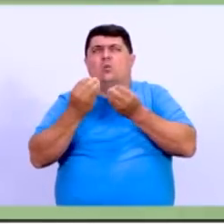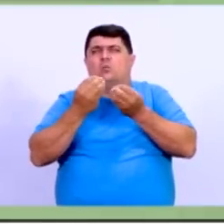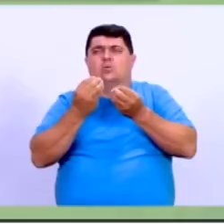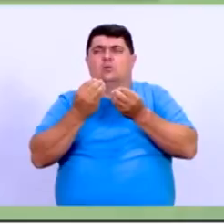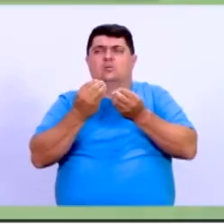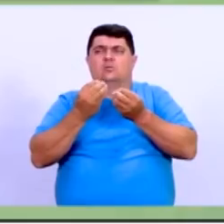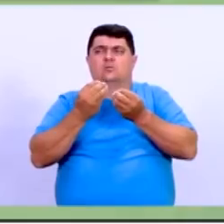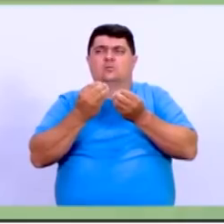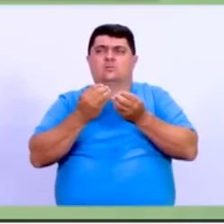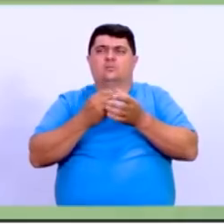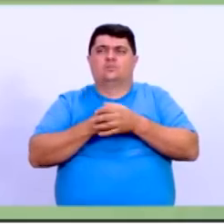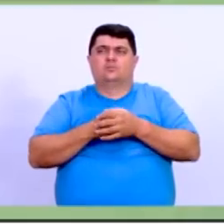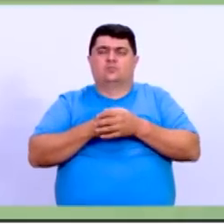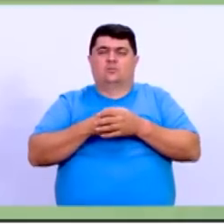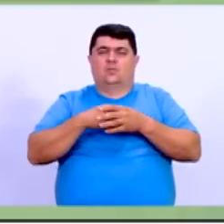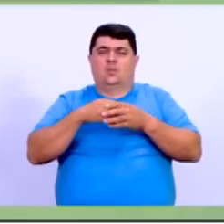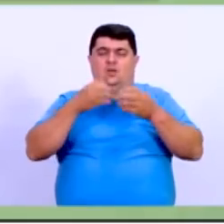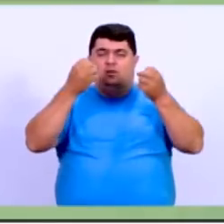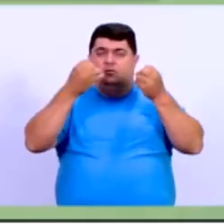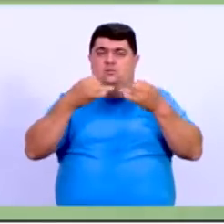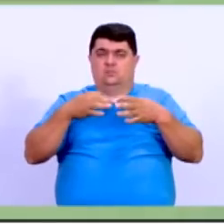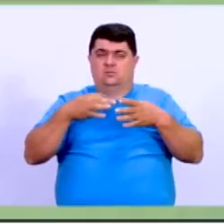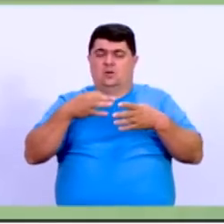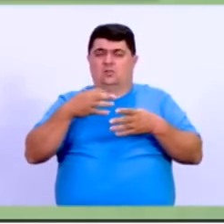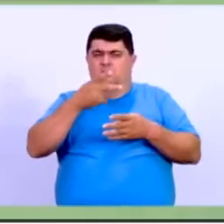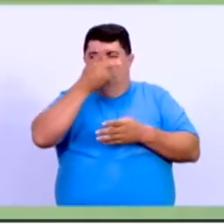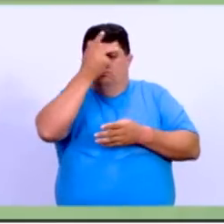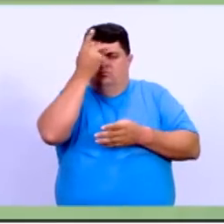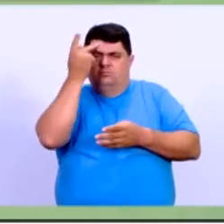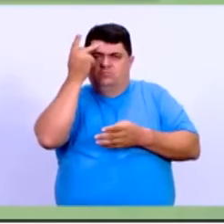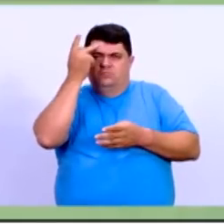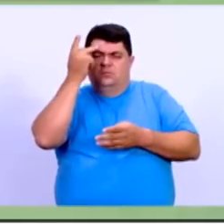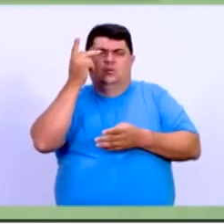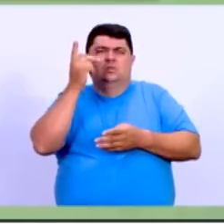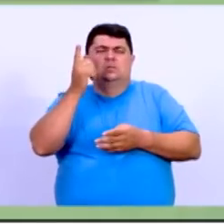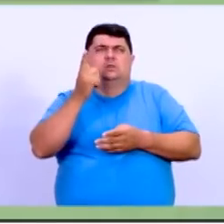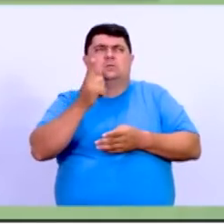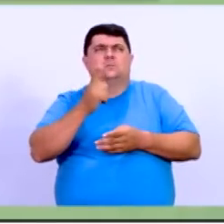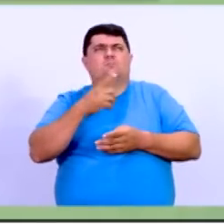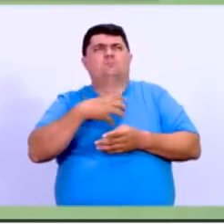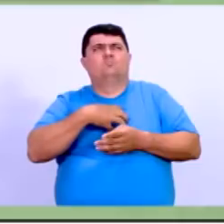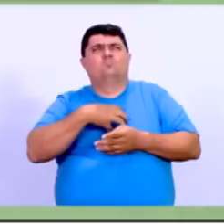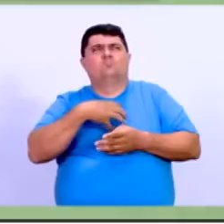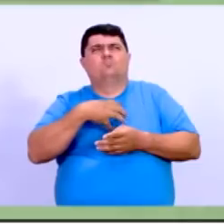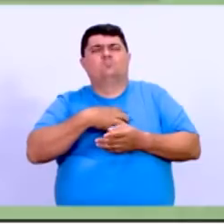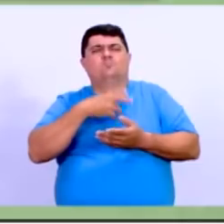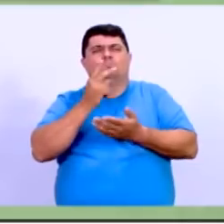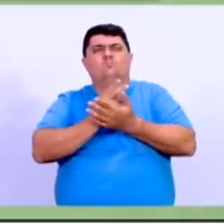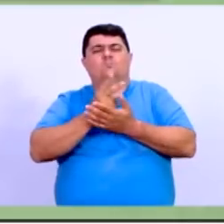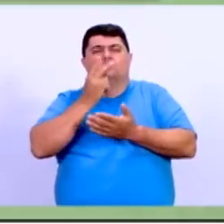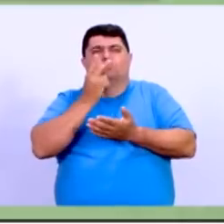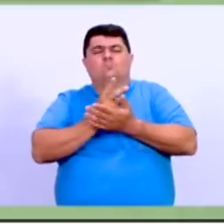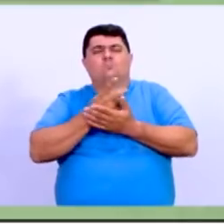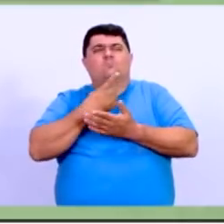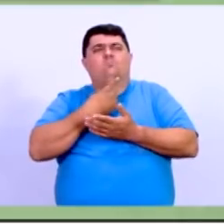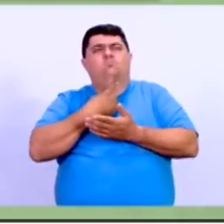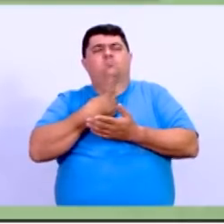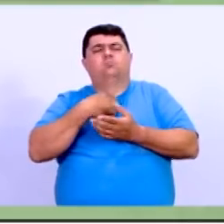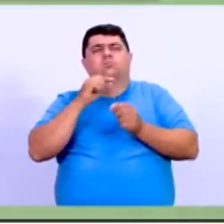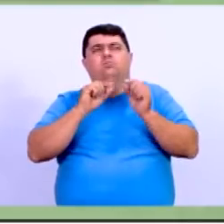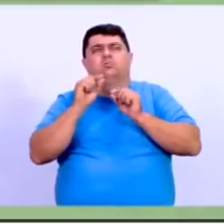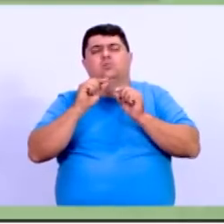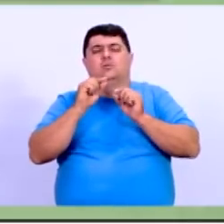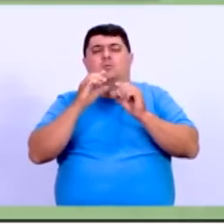Esse parágrafo aqui ele diz muita coisa. O ser humano sempre teve a necessidade de se comunicar. Olha aí, galera. Comunicação,